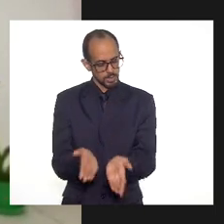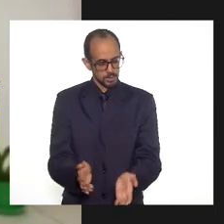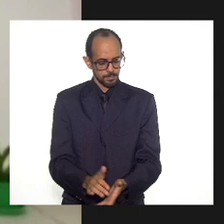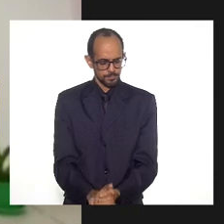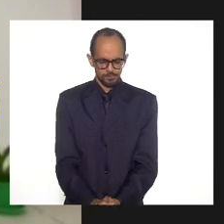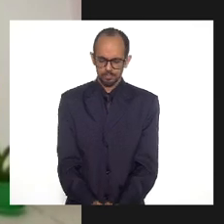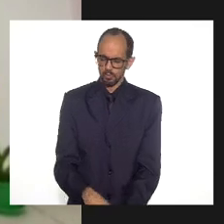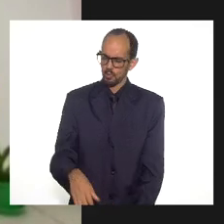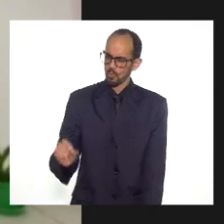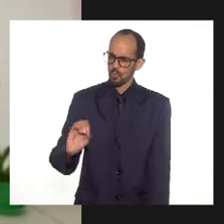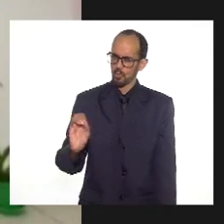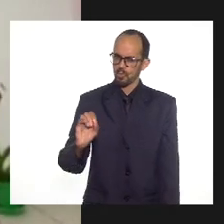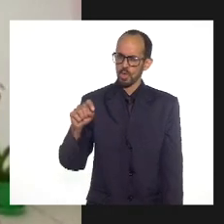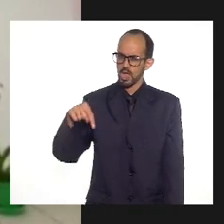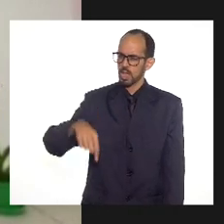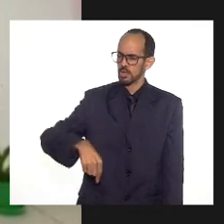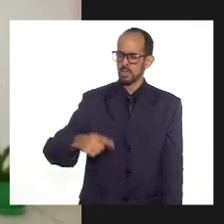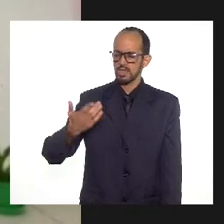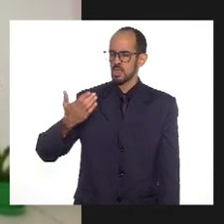senhor presidente, está